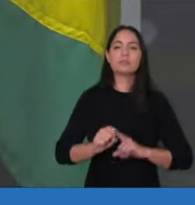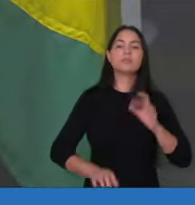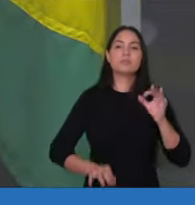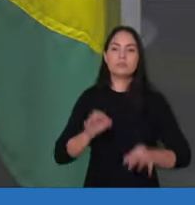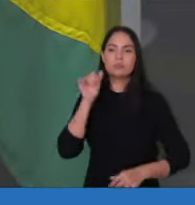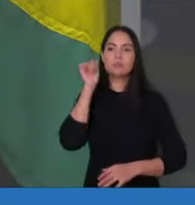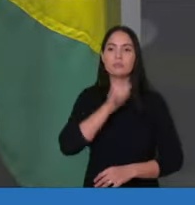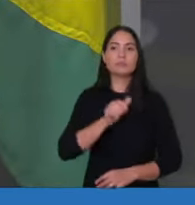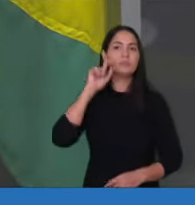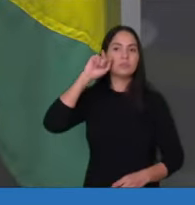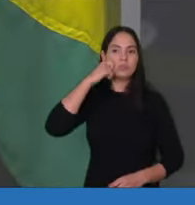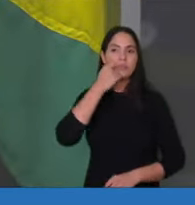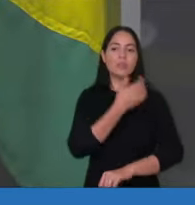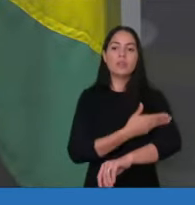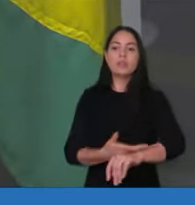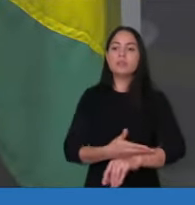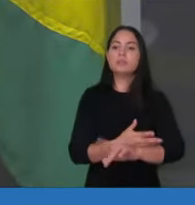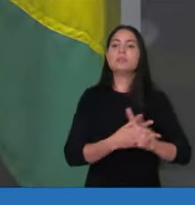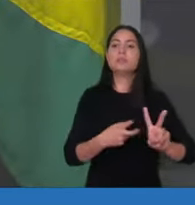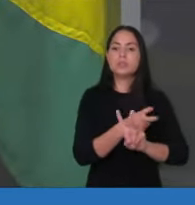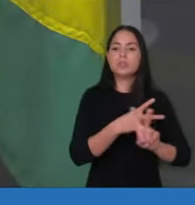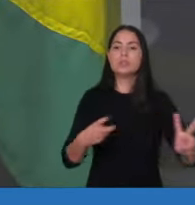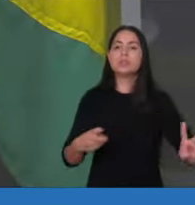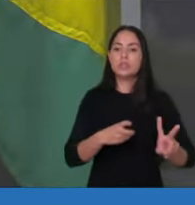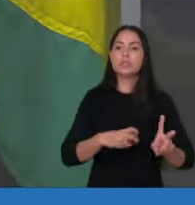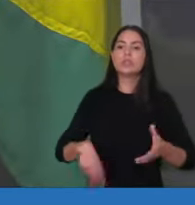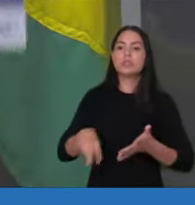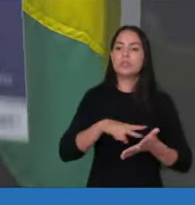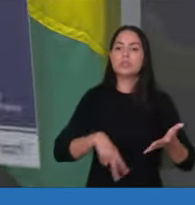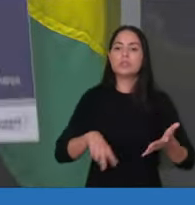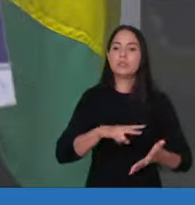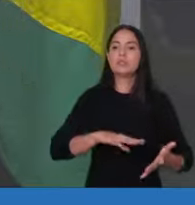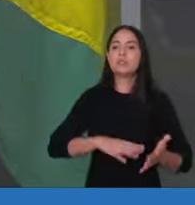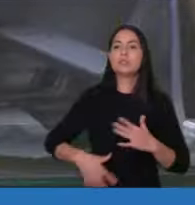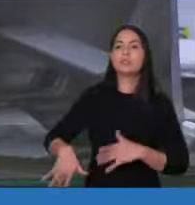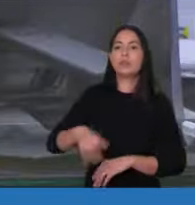indígenas, ciganas desse nosso país. Grande abraço.